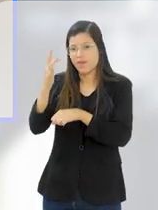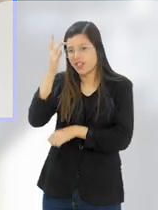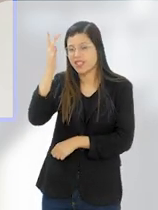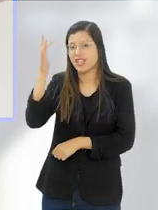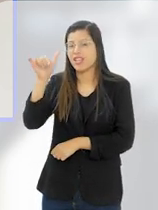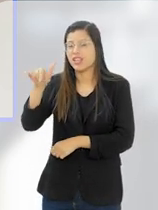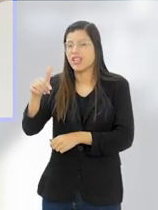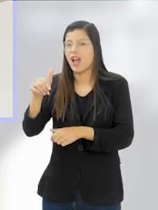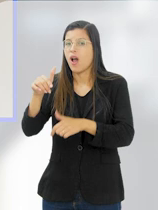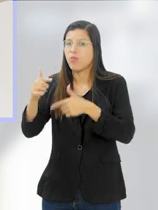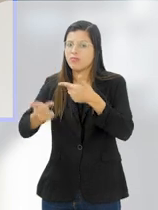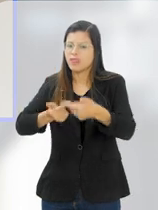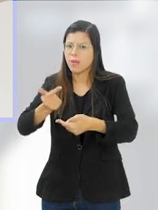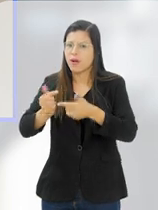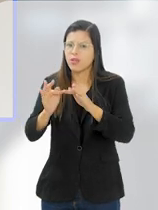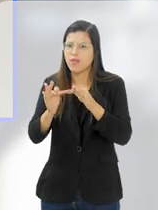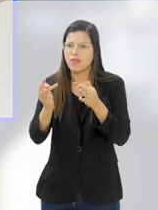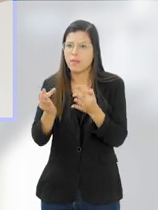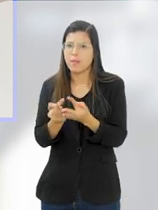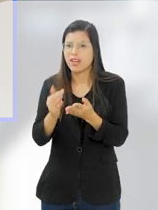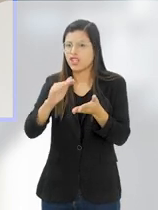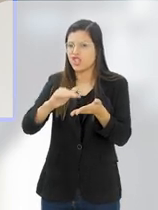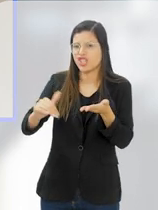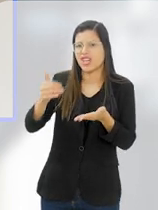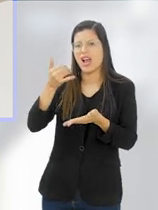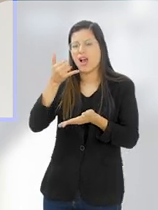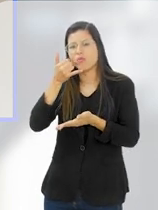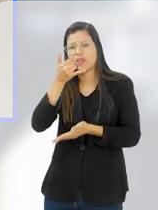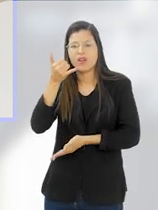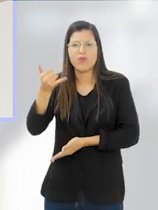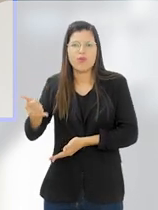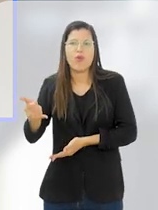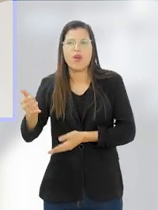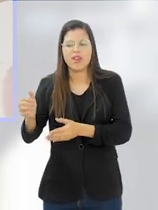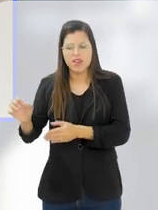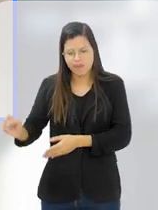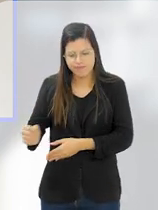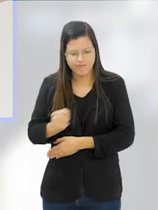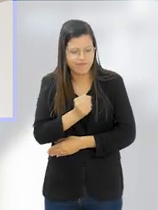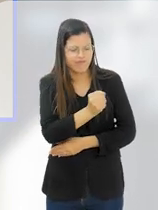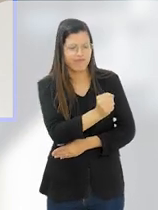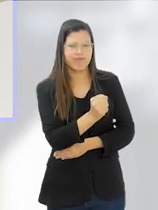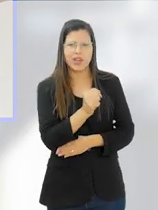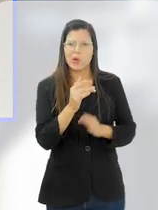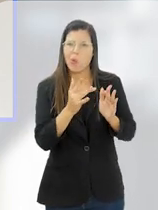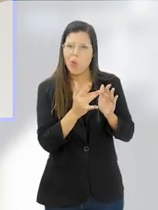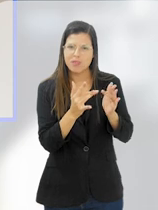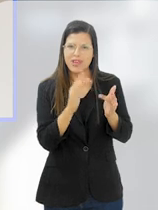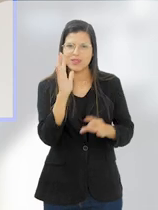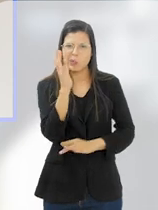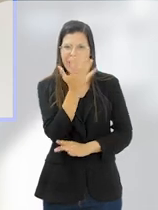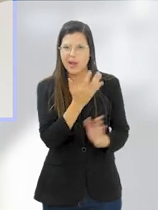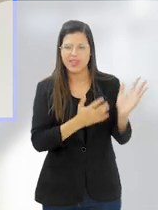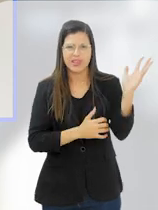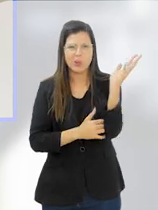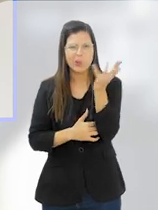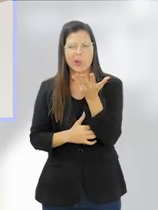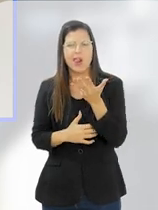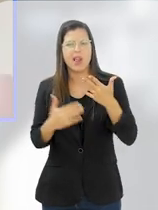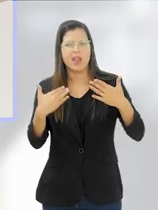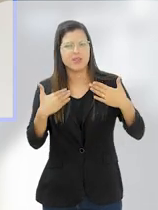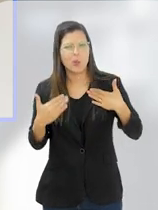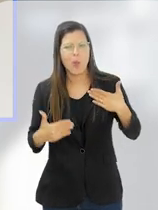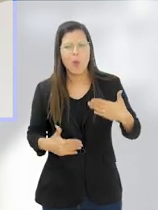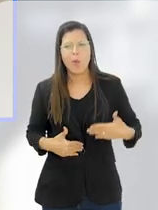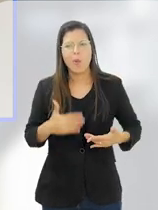família de tirar a criança da tela e levá-la para atividades agradáveis, prazerosas no mundo real, em contato com a natureza, em contato com o seu corpo físico